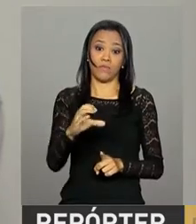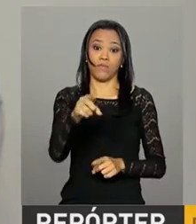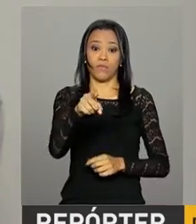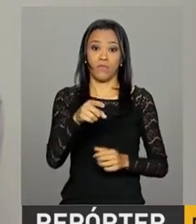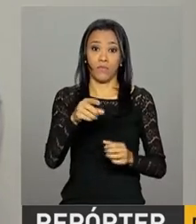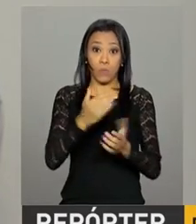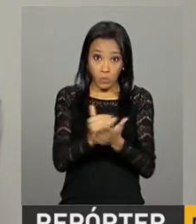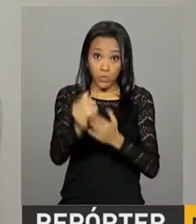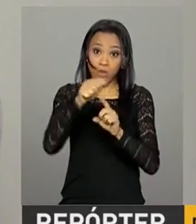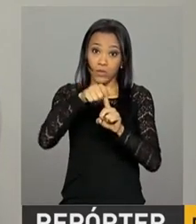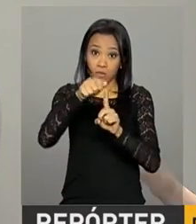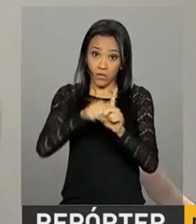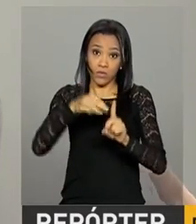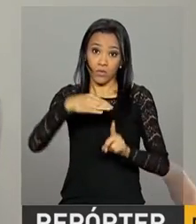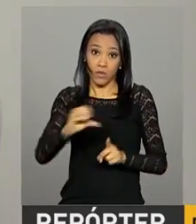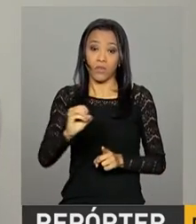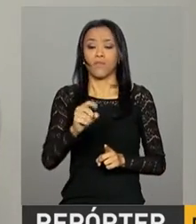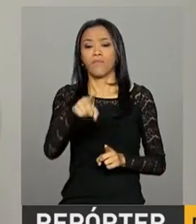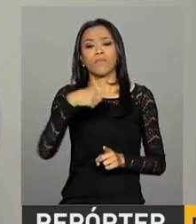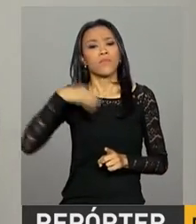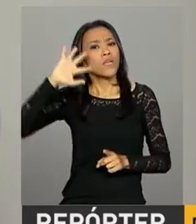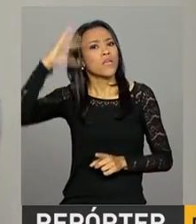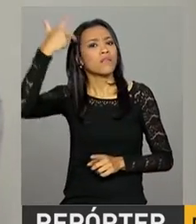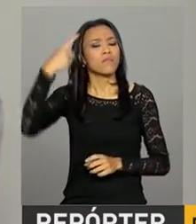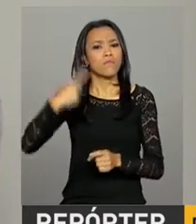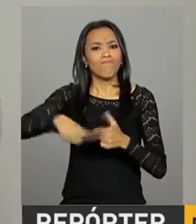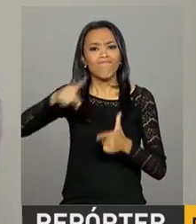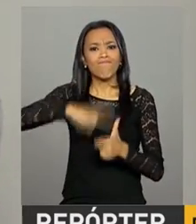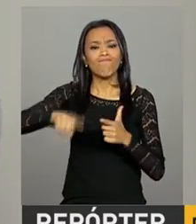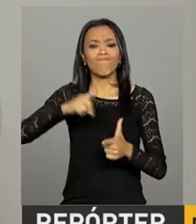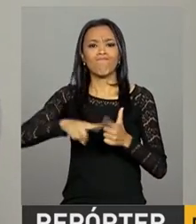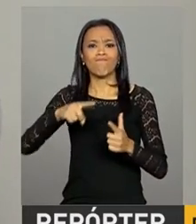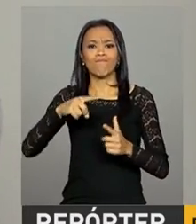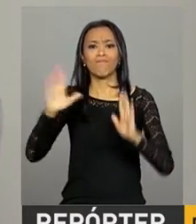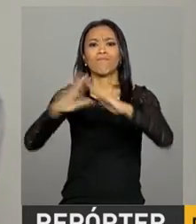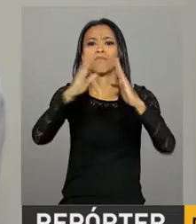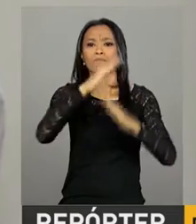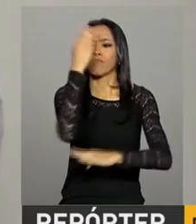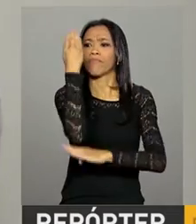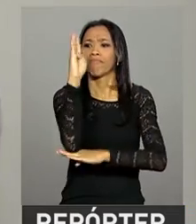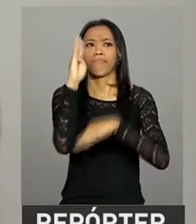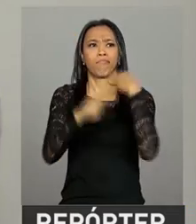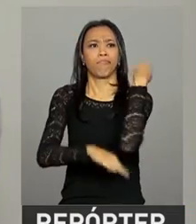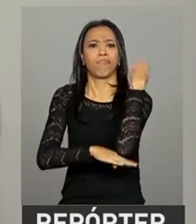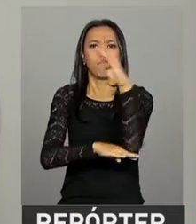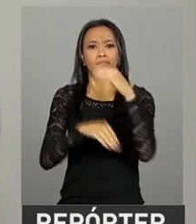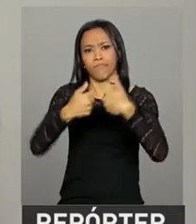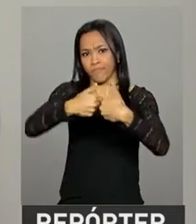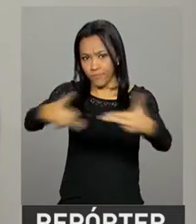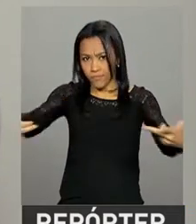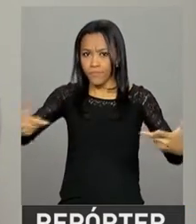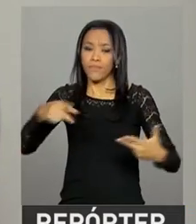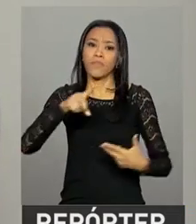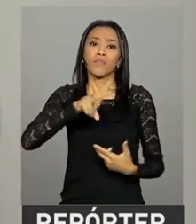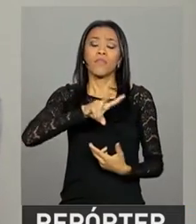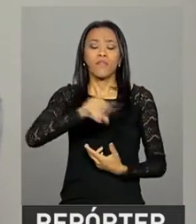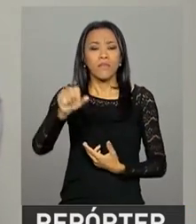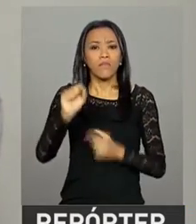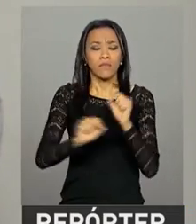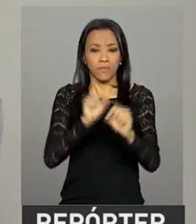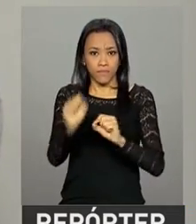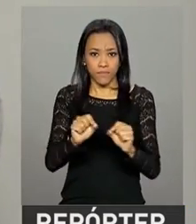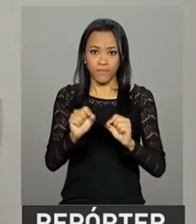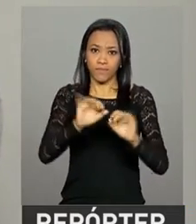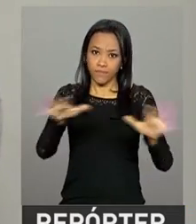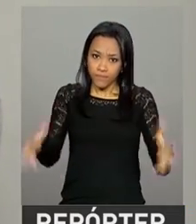problemas específicos de palafitas vamos querer tirar a população da área de risco nós temos que aquele empreendimento vai receber o nome de em